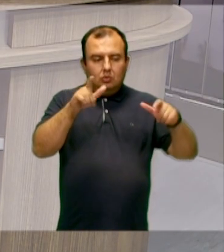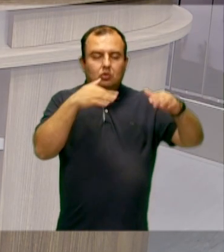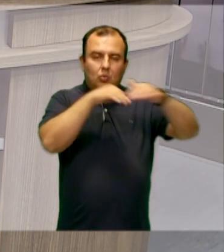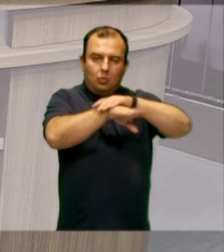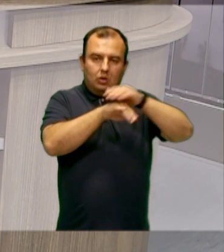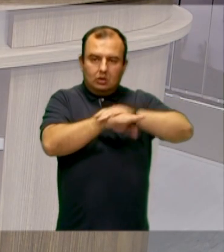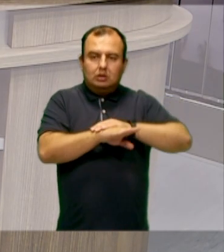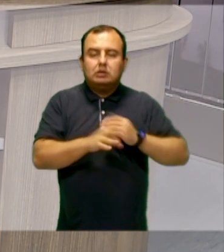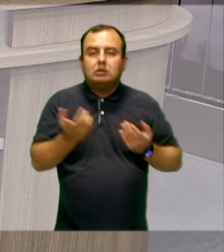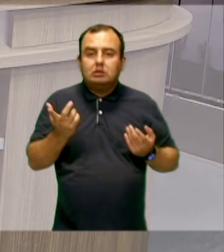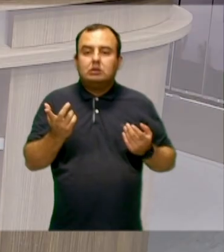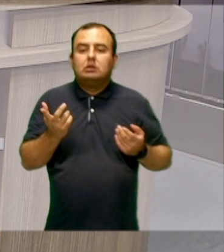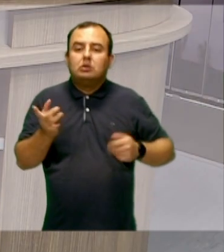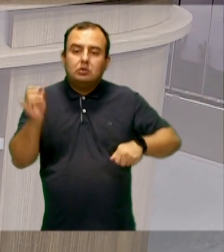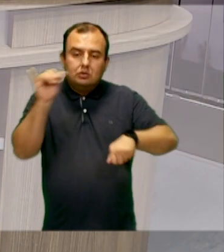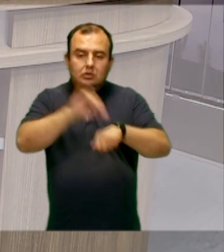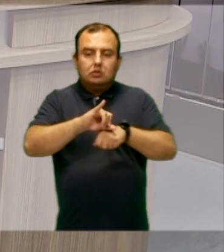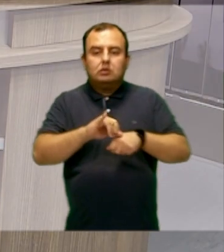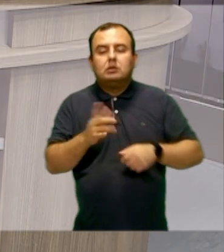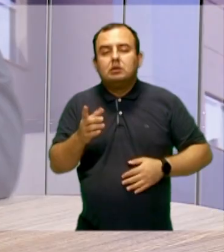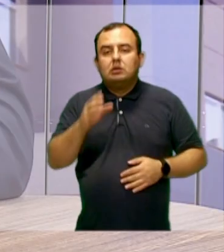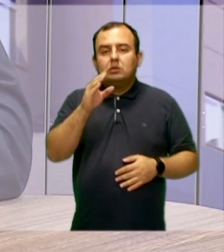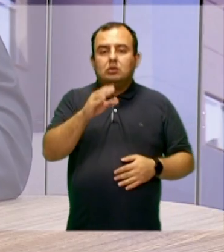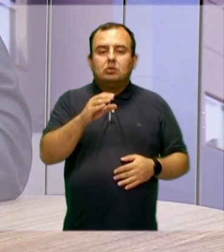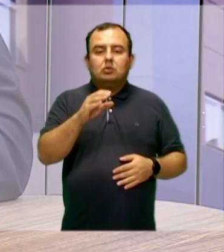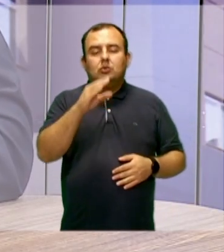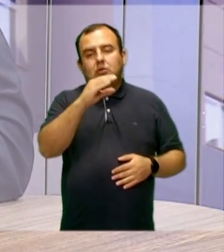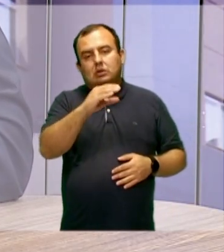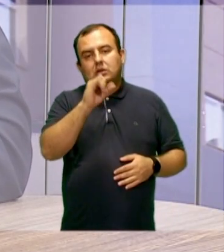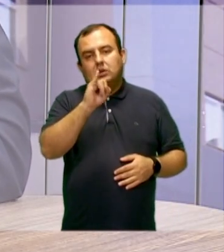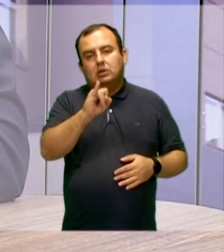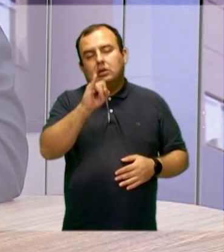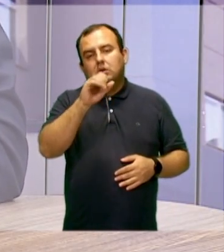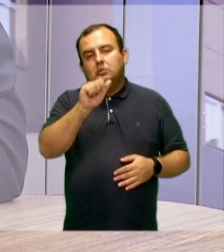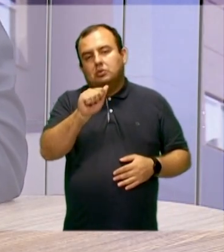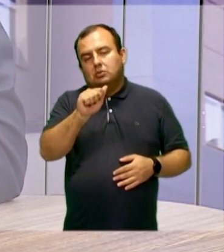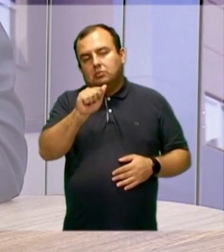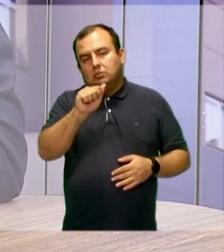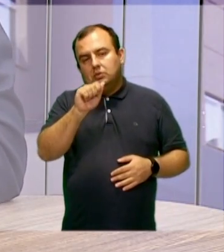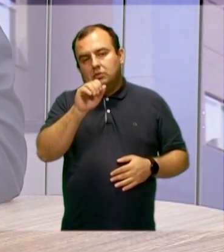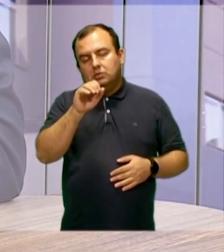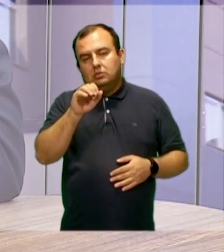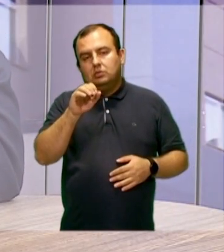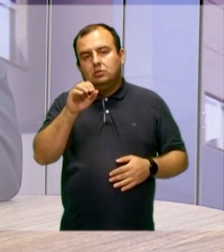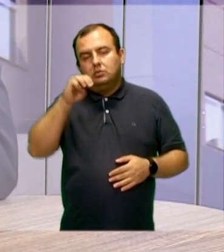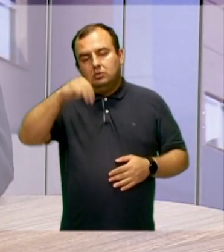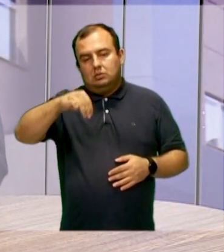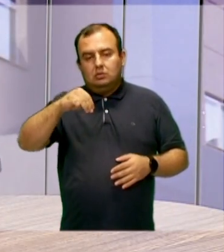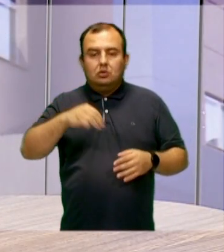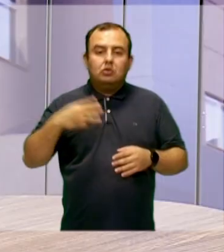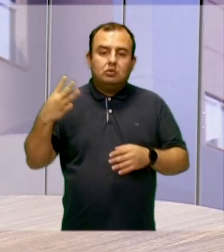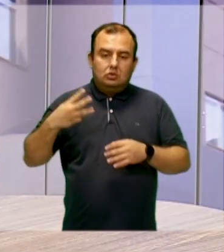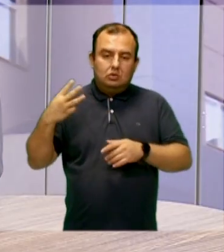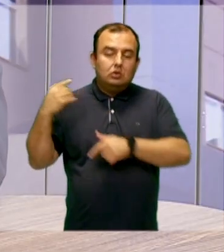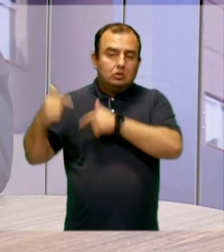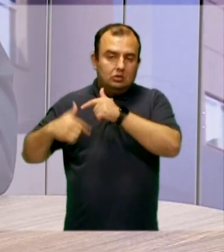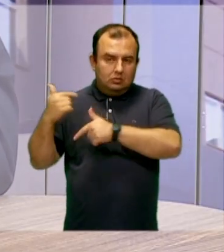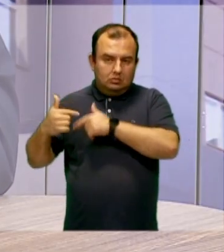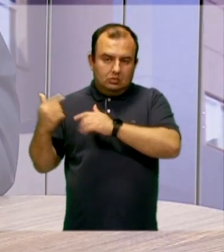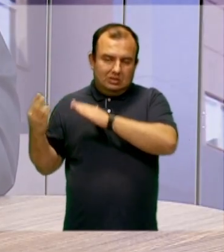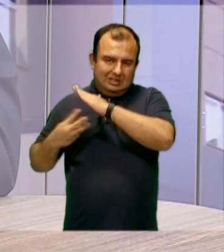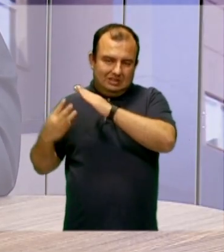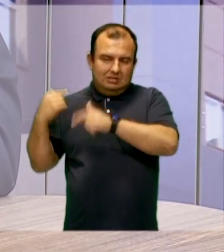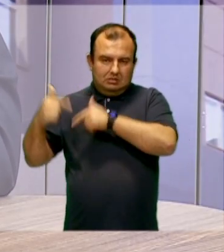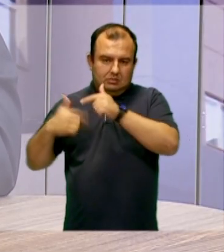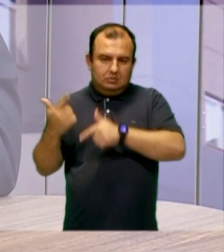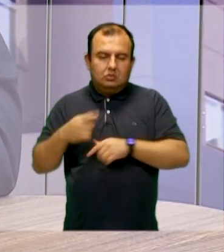Hoje, lá que é o nosso CIAD, né, o Centro Integrado de Abastecimento e Distribuição do município, ele foi terceirizado, né? Porém, havia uma